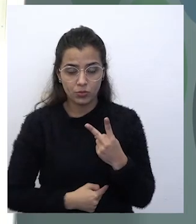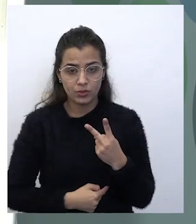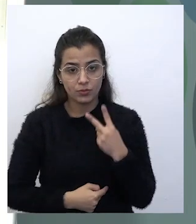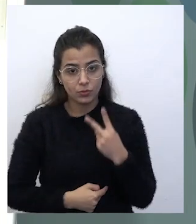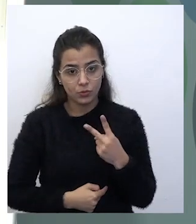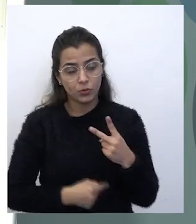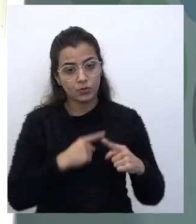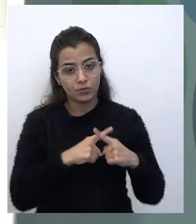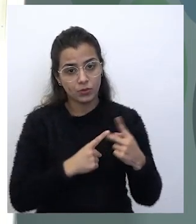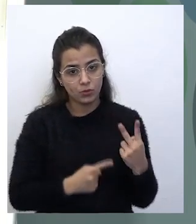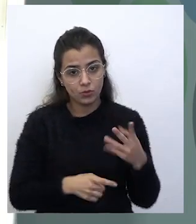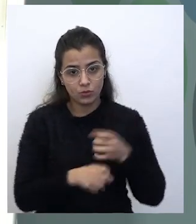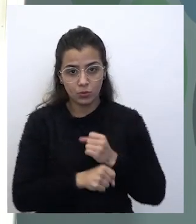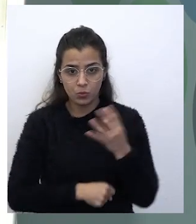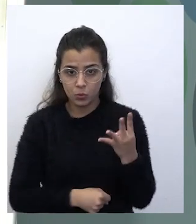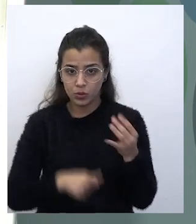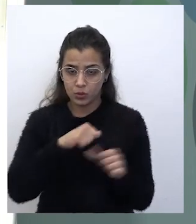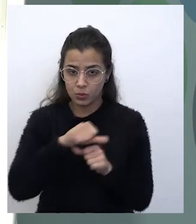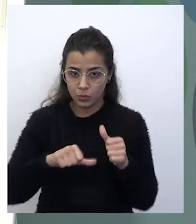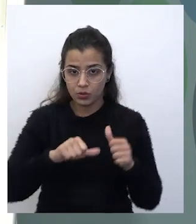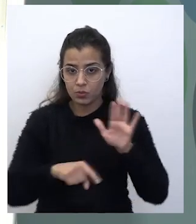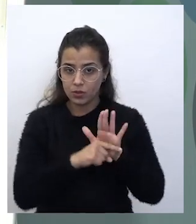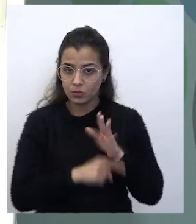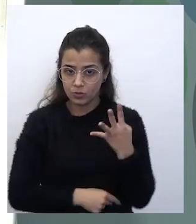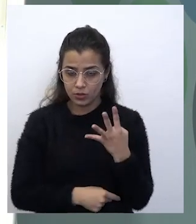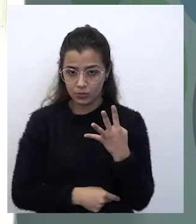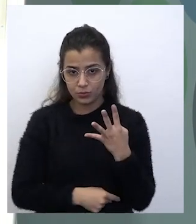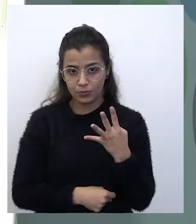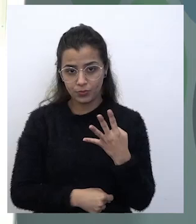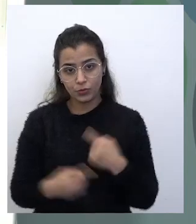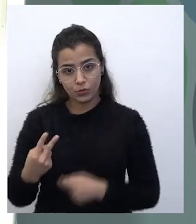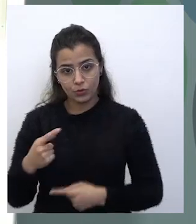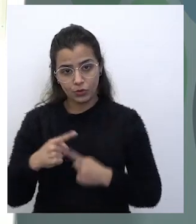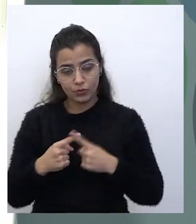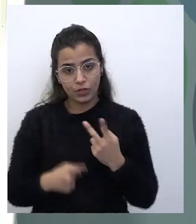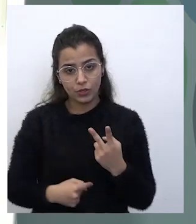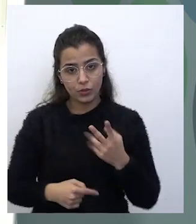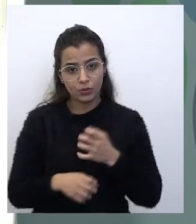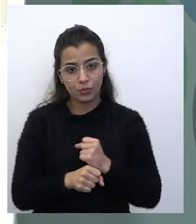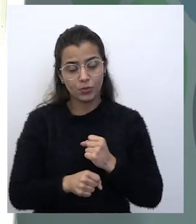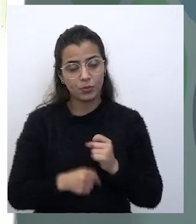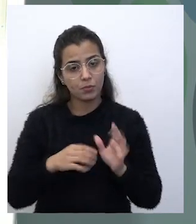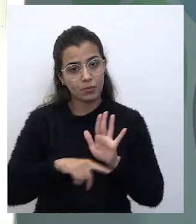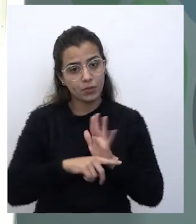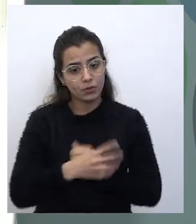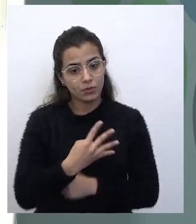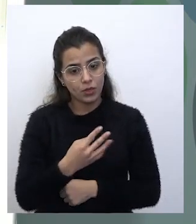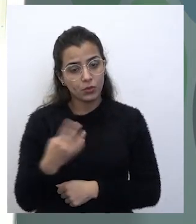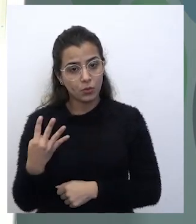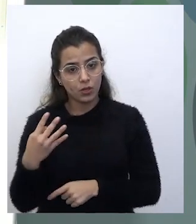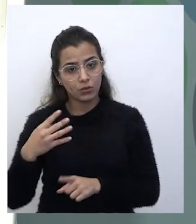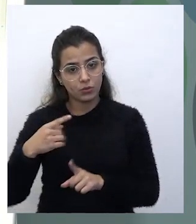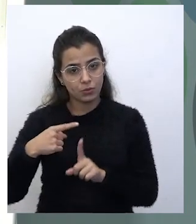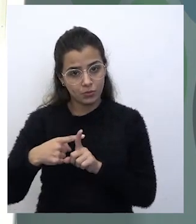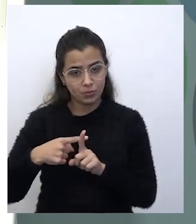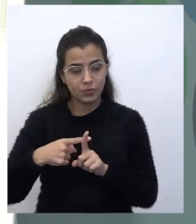vezes 2, 4. Troca o sinal, menos 4. E 2 vezes 2, 4. Menos 4 mais 4, 0. Ó, tá repetindo.